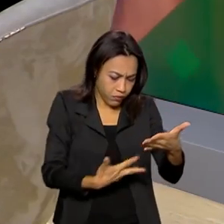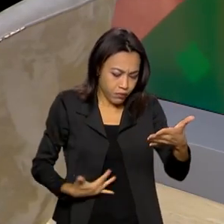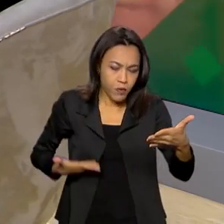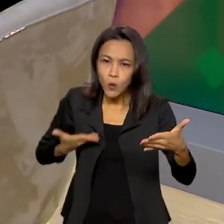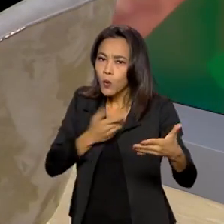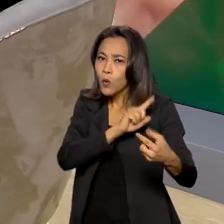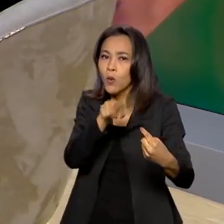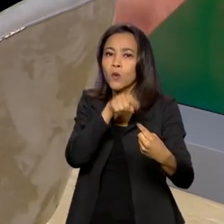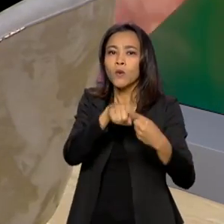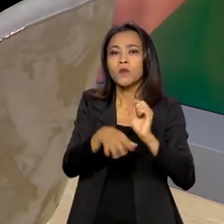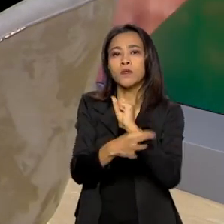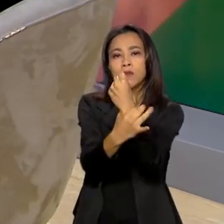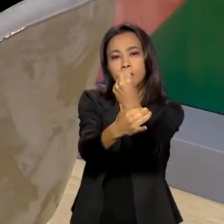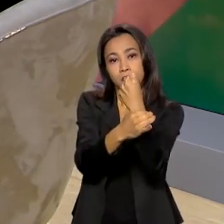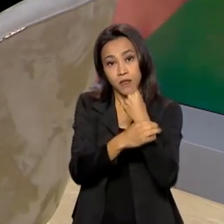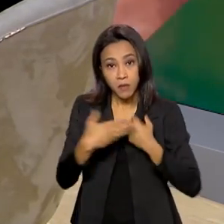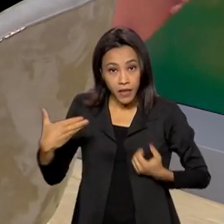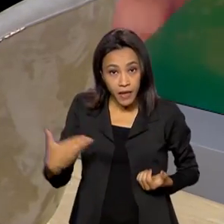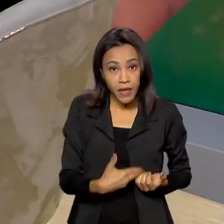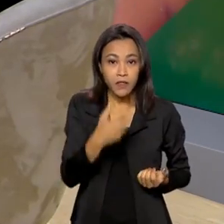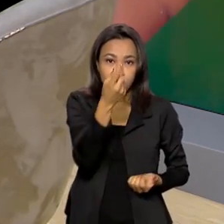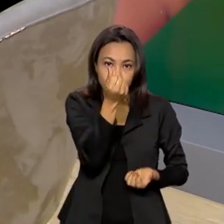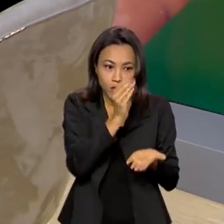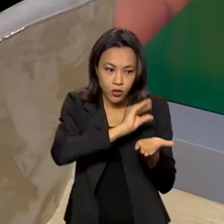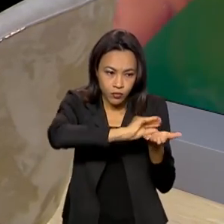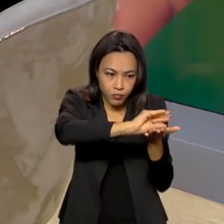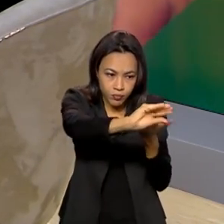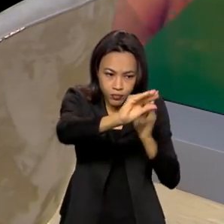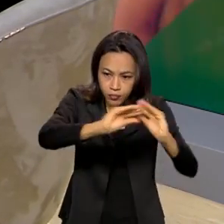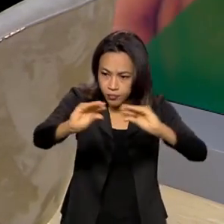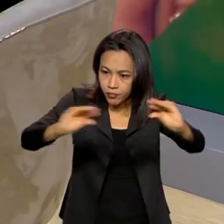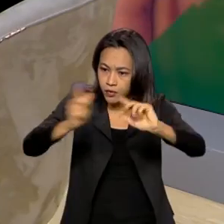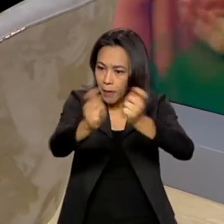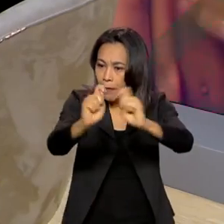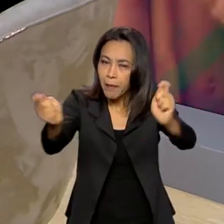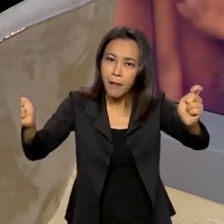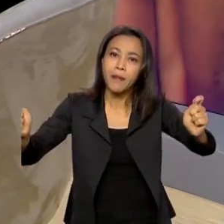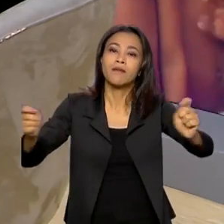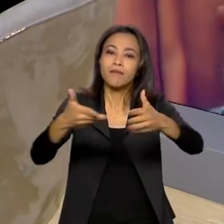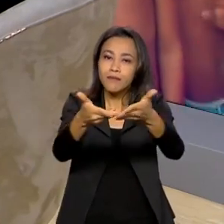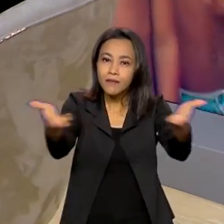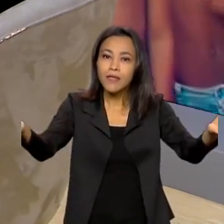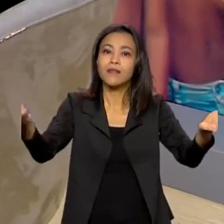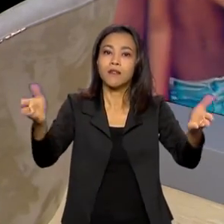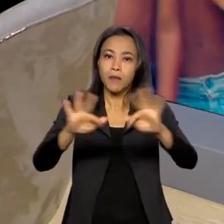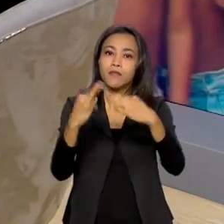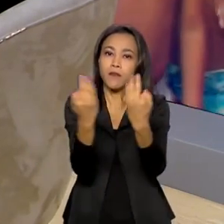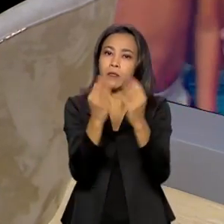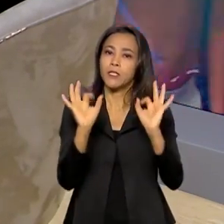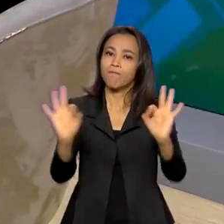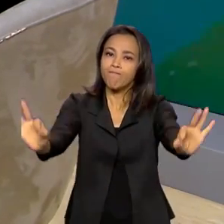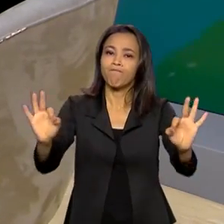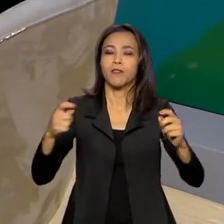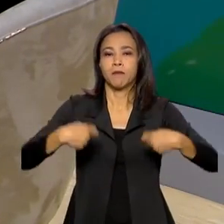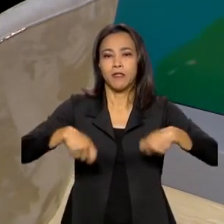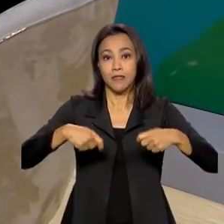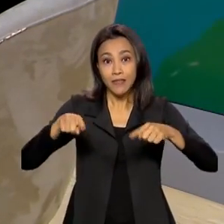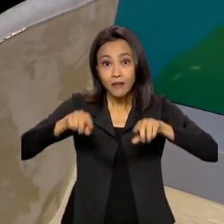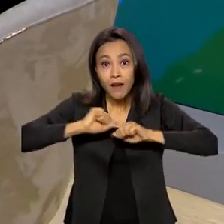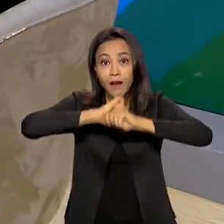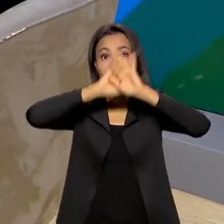certeza de que esse recurso está sendo entregue às famílias que mais precisam de fato isso dá transparência a todo o